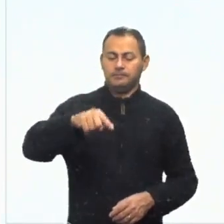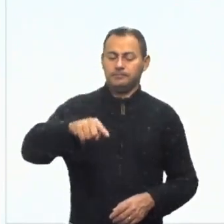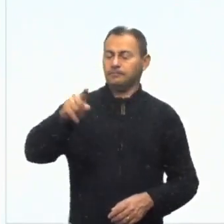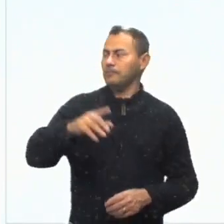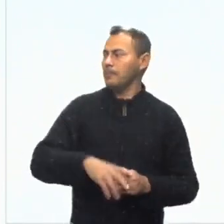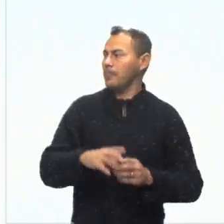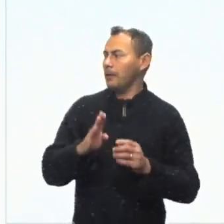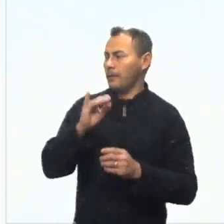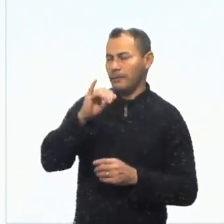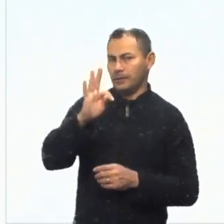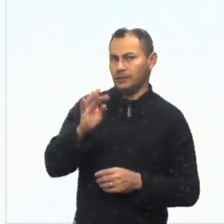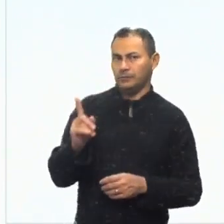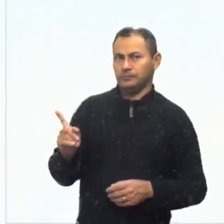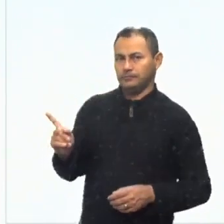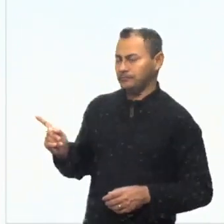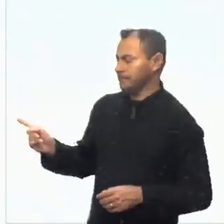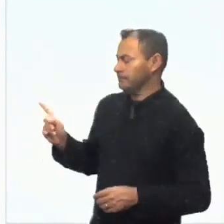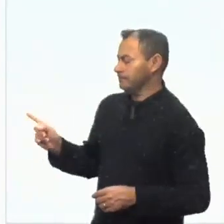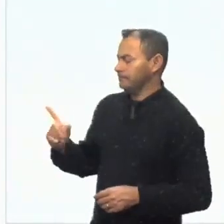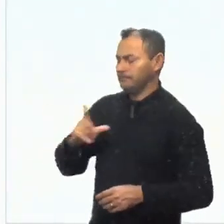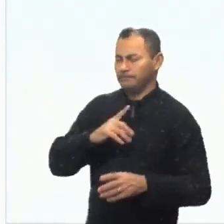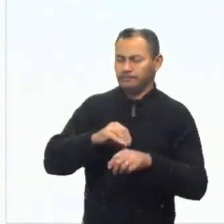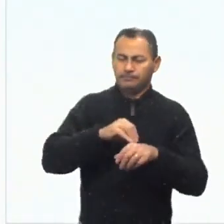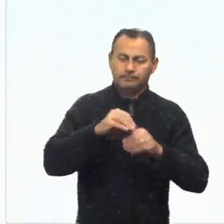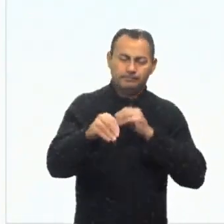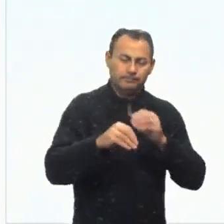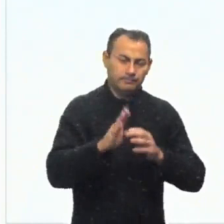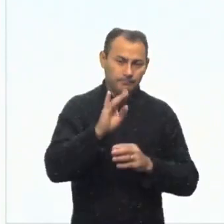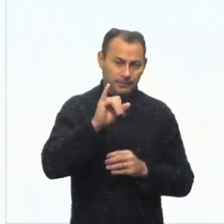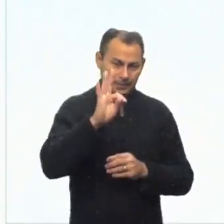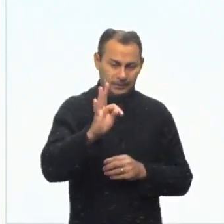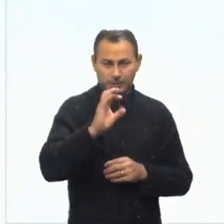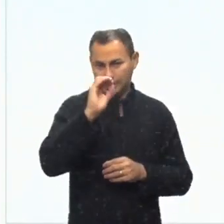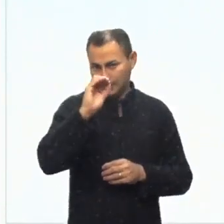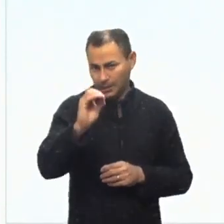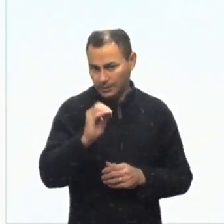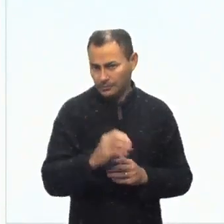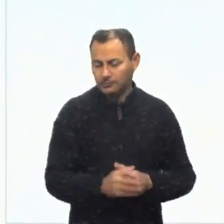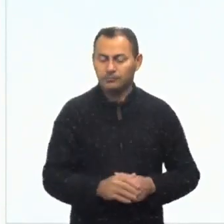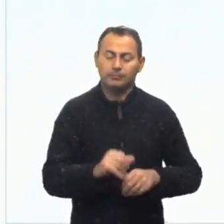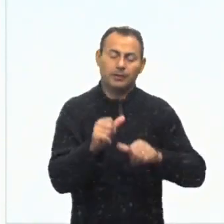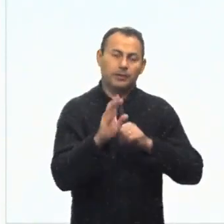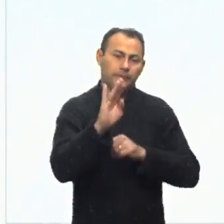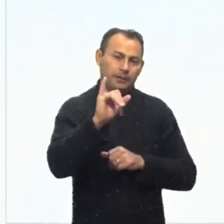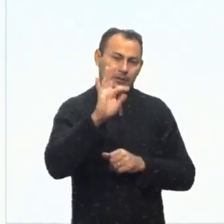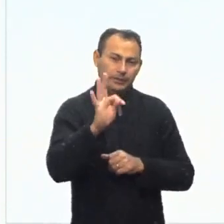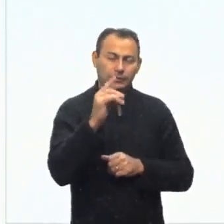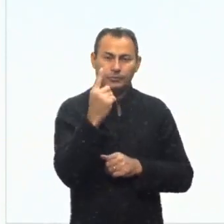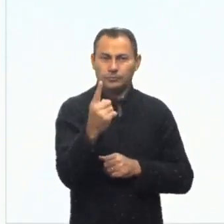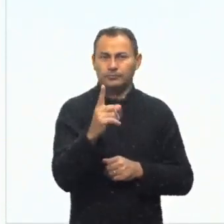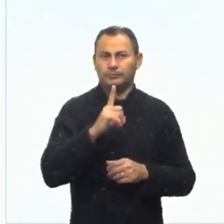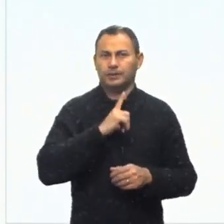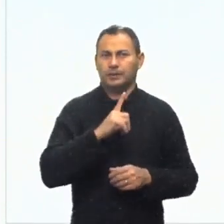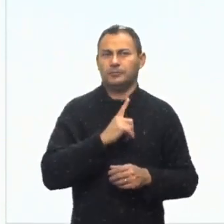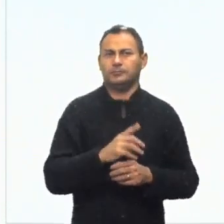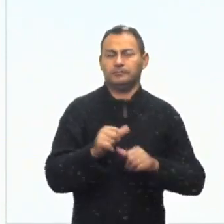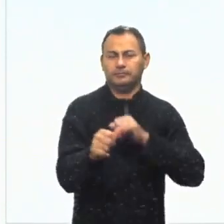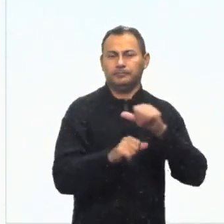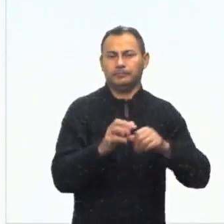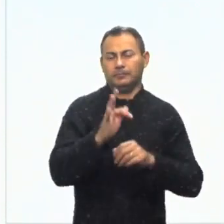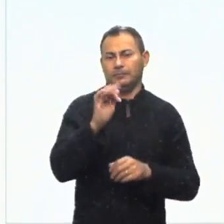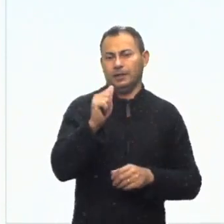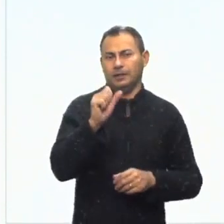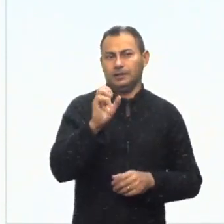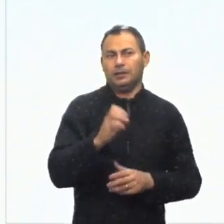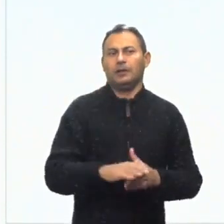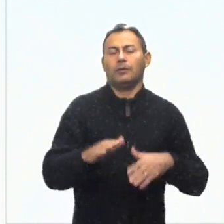aqui e aqui. Ou seja, quando tem a transição do bit 0 para 1, tem uma mudança de